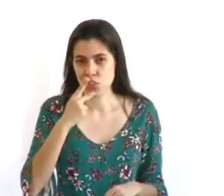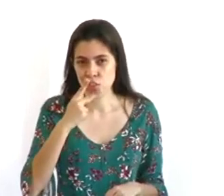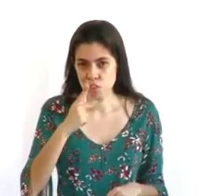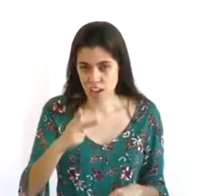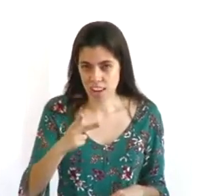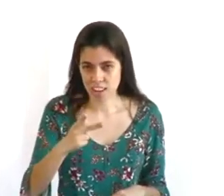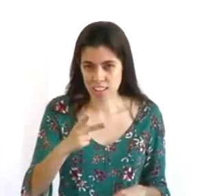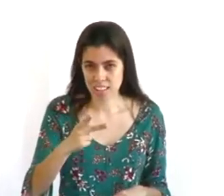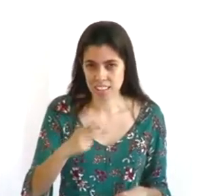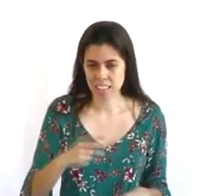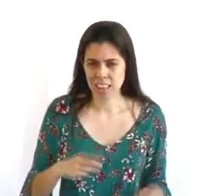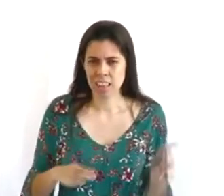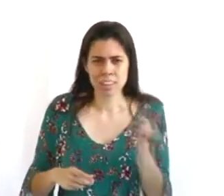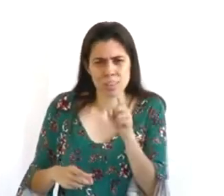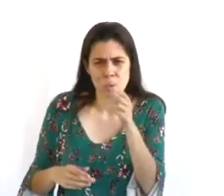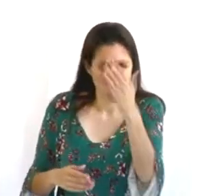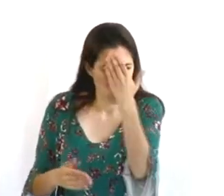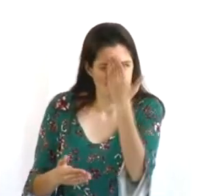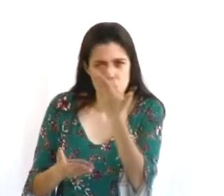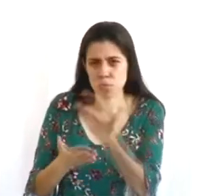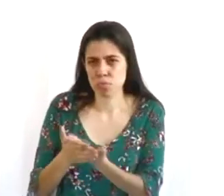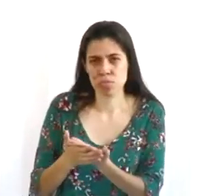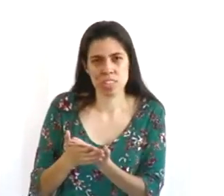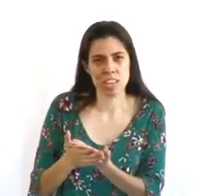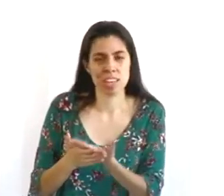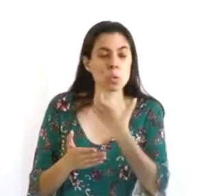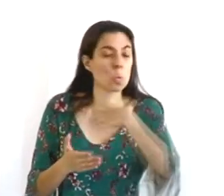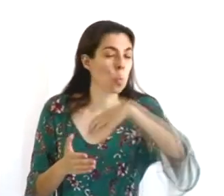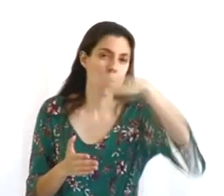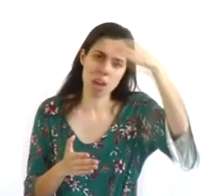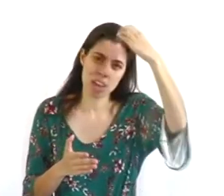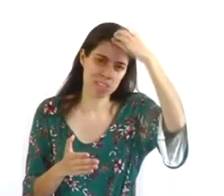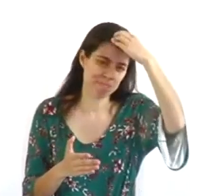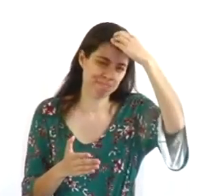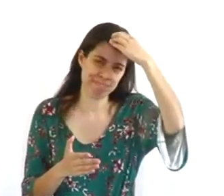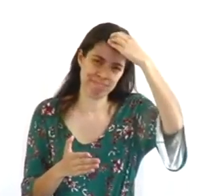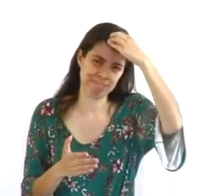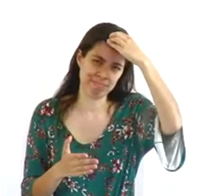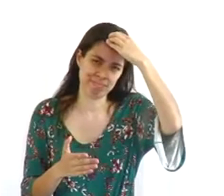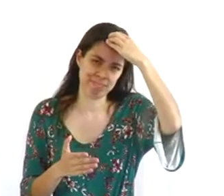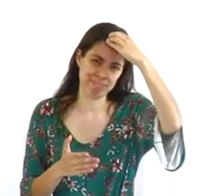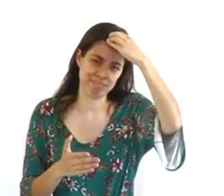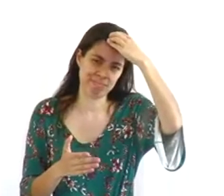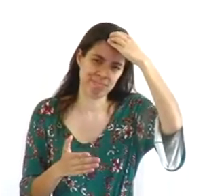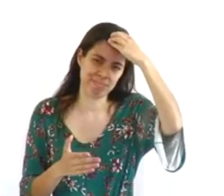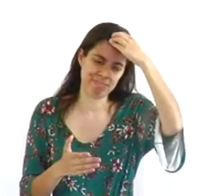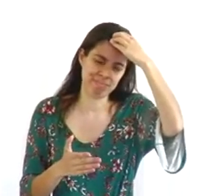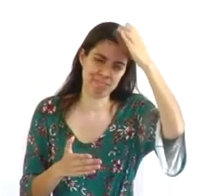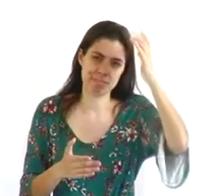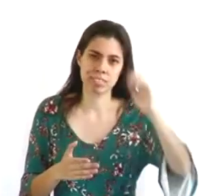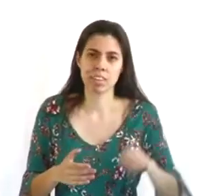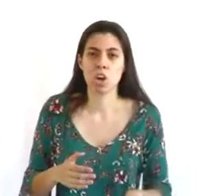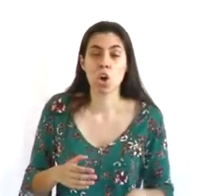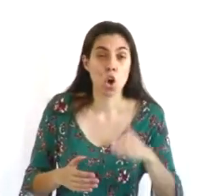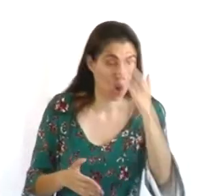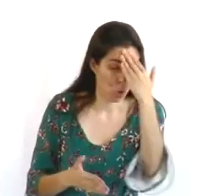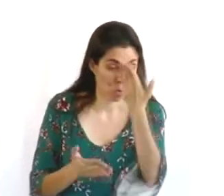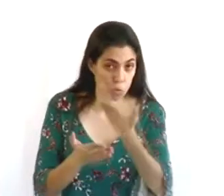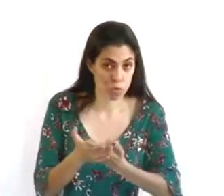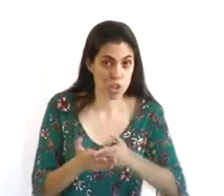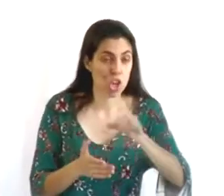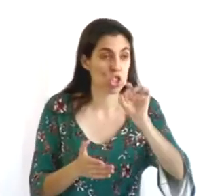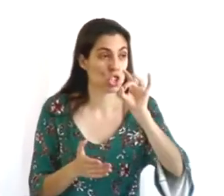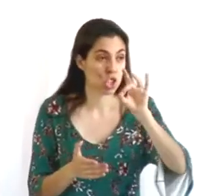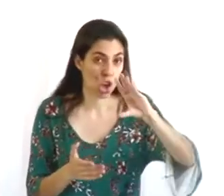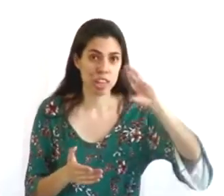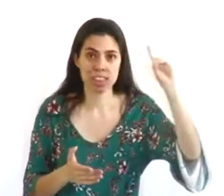segundo turno das eleições. Talvez você já orou, já cumpriu, talvez alguns até já votaram, outros farão isso na sequência, depois do